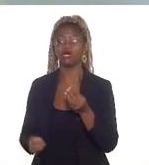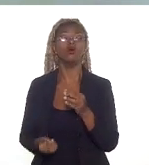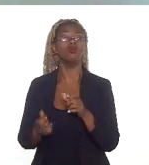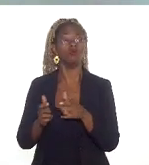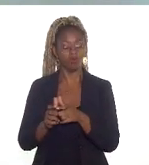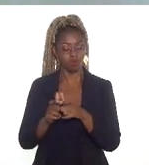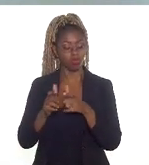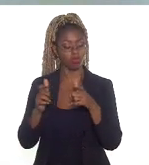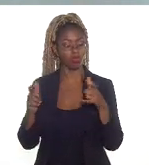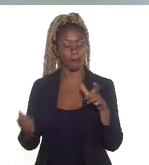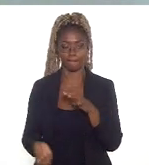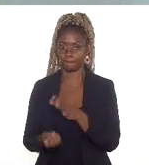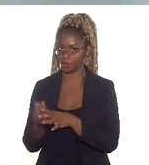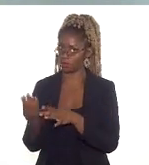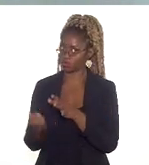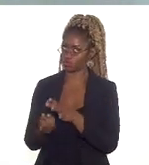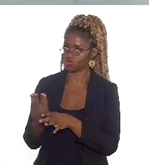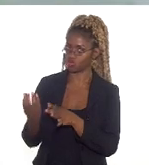né,